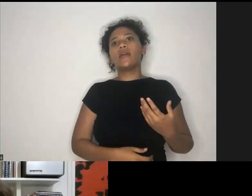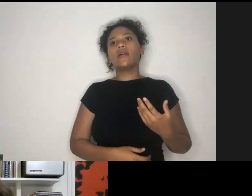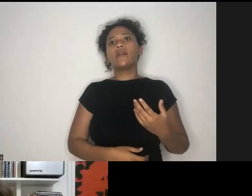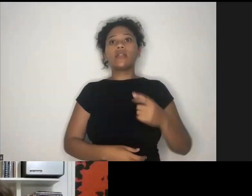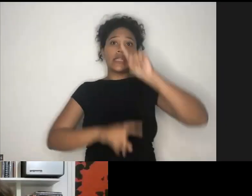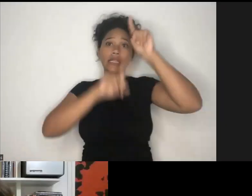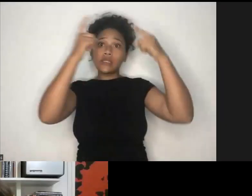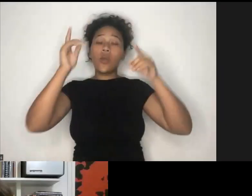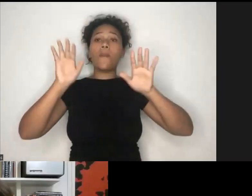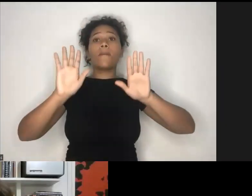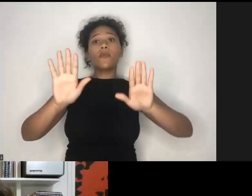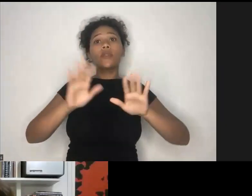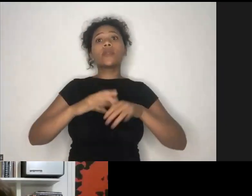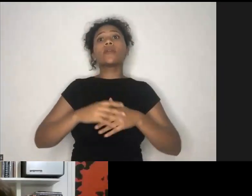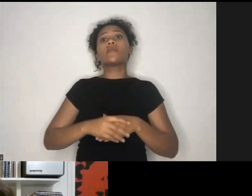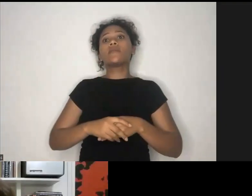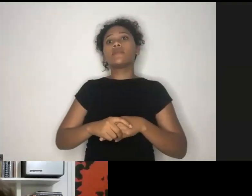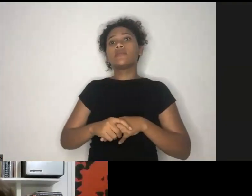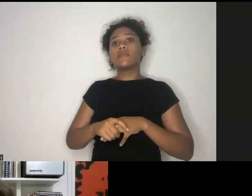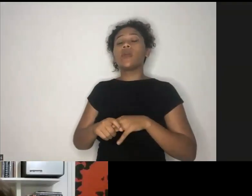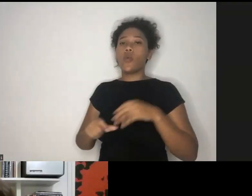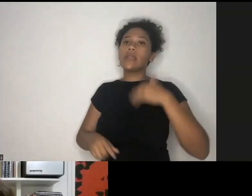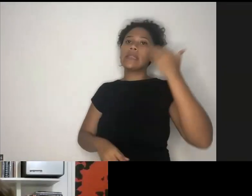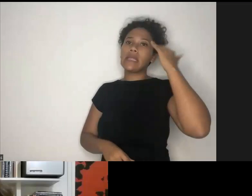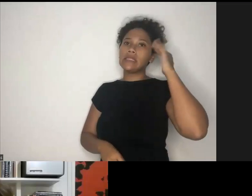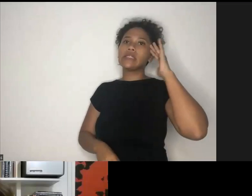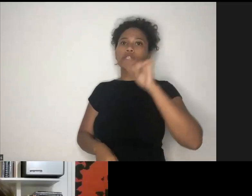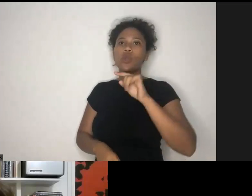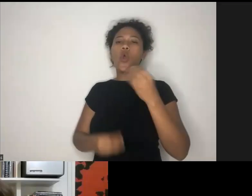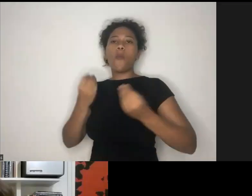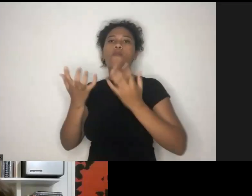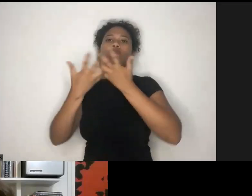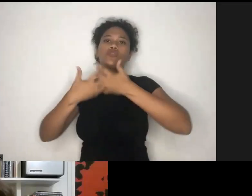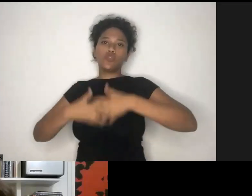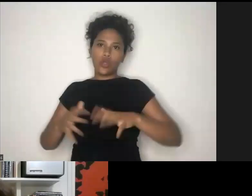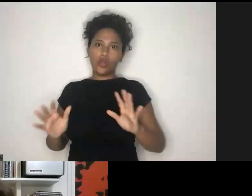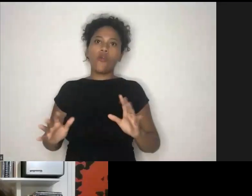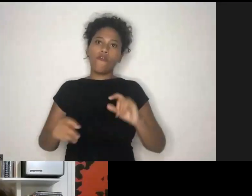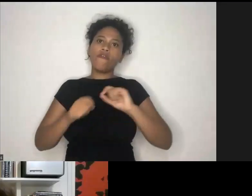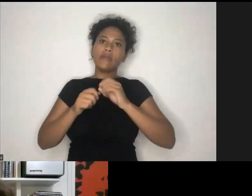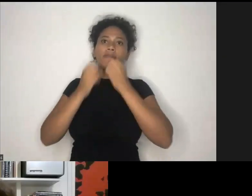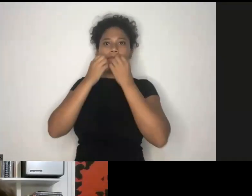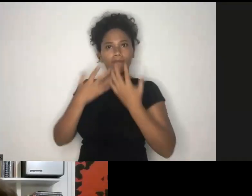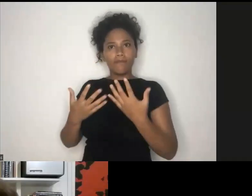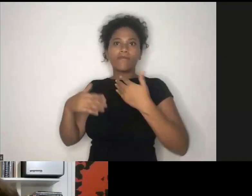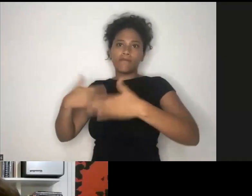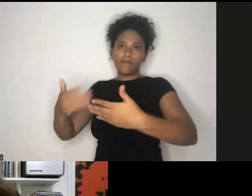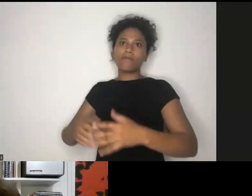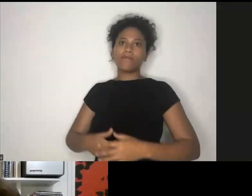porém eu entendi como que esse mecanismo funciona então vou fazer bem feito para os outros